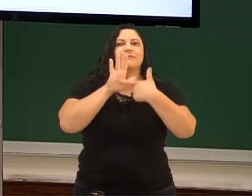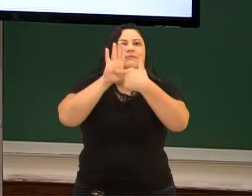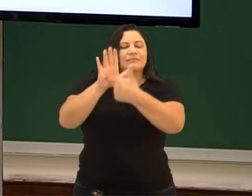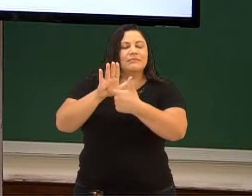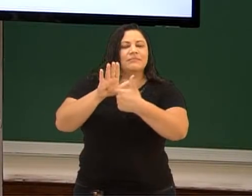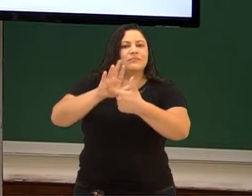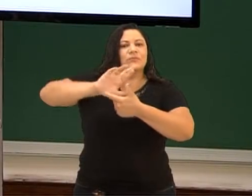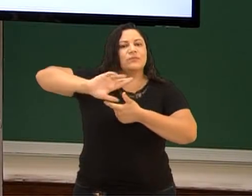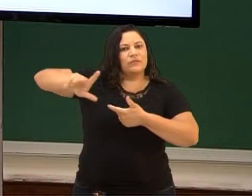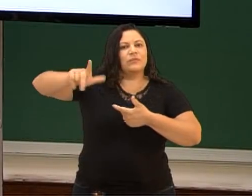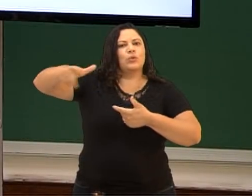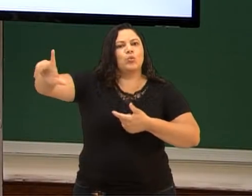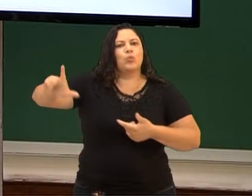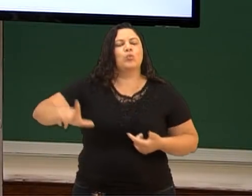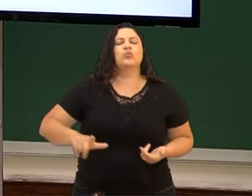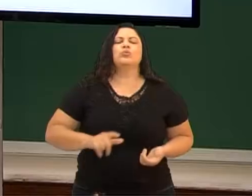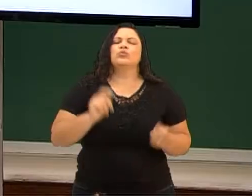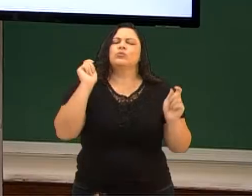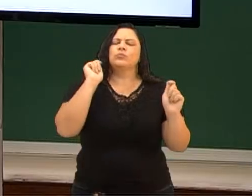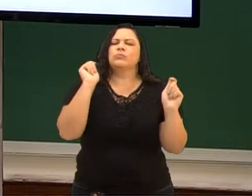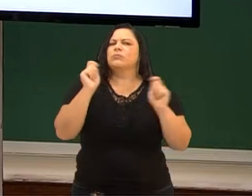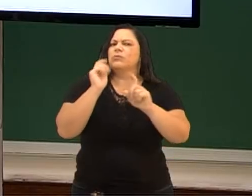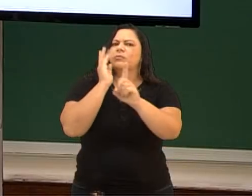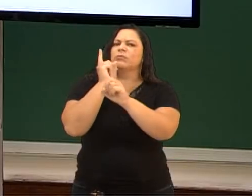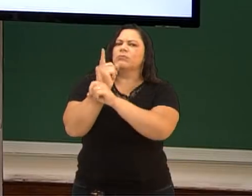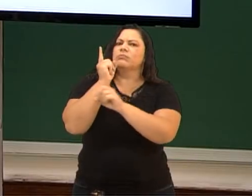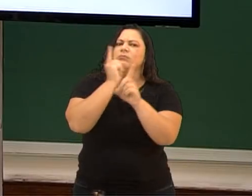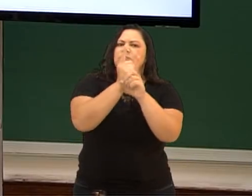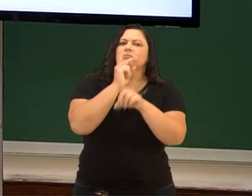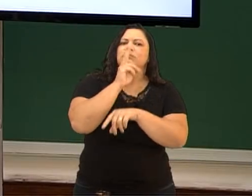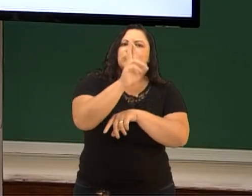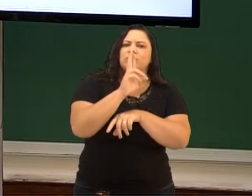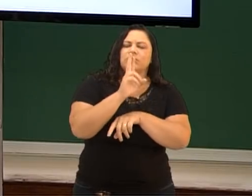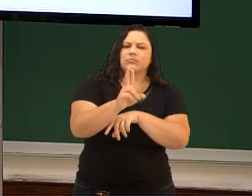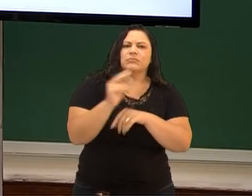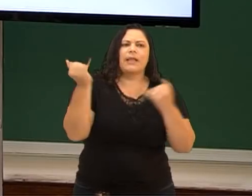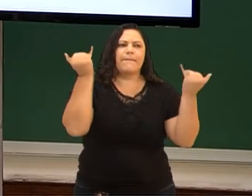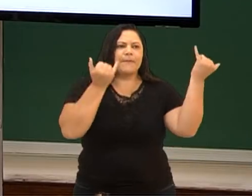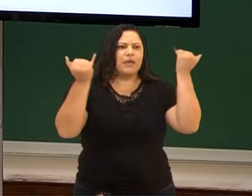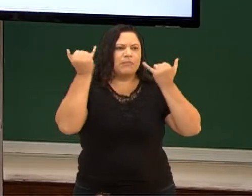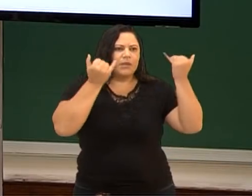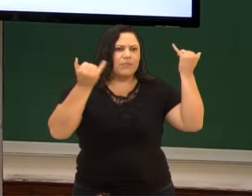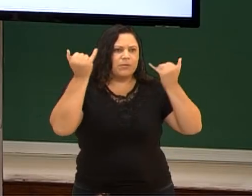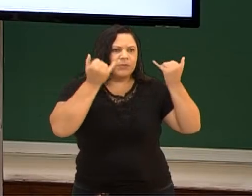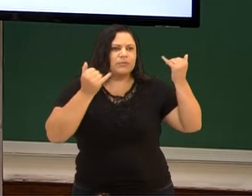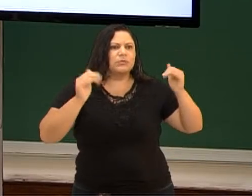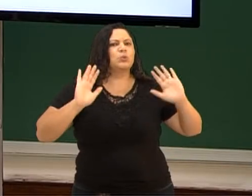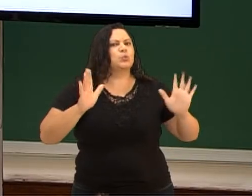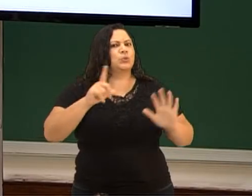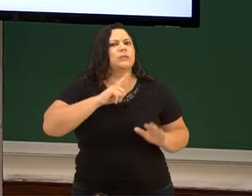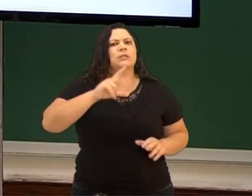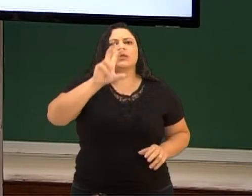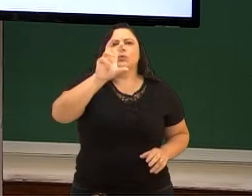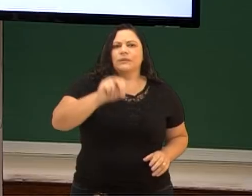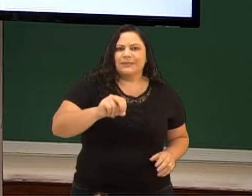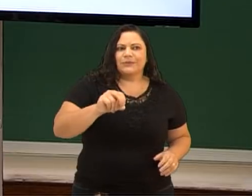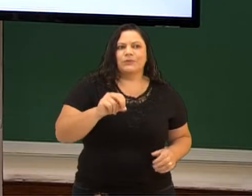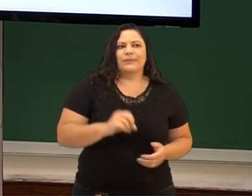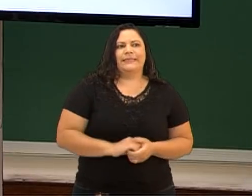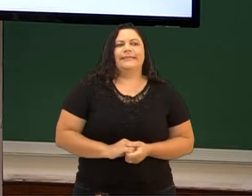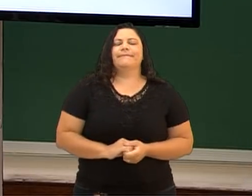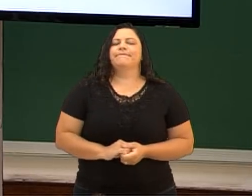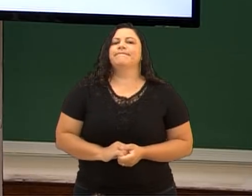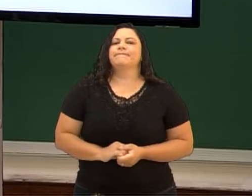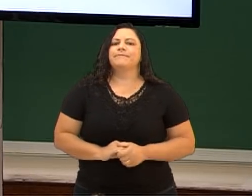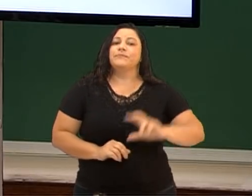como poderíamos ter encontrado essa resposta. Porque nós temos todas as outras informações. Nós temos já os 50, vou voltar um pouquinho para vocês